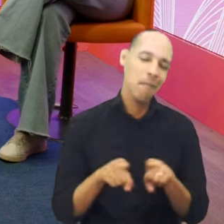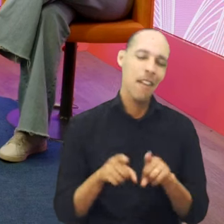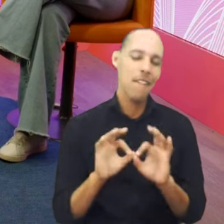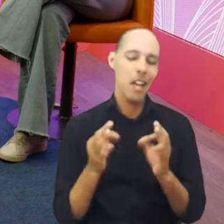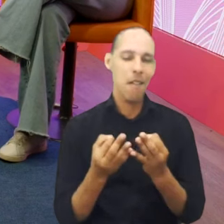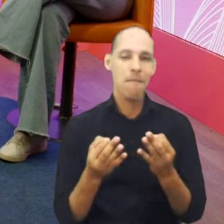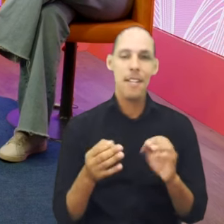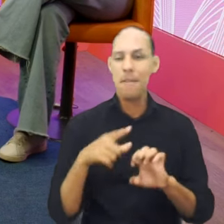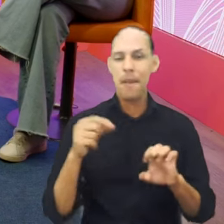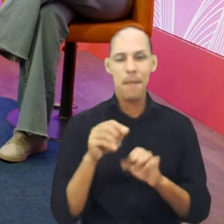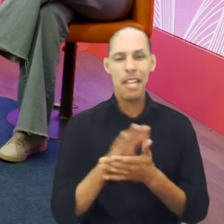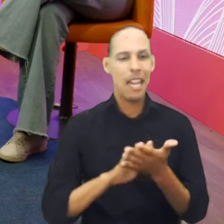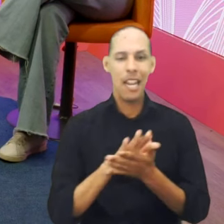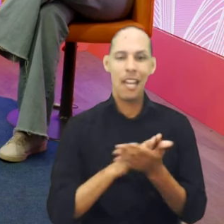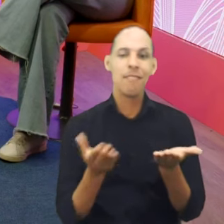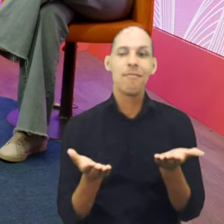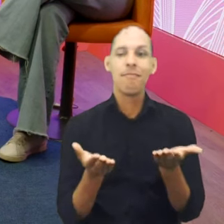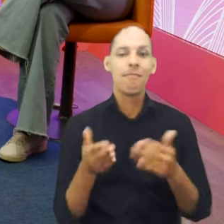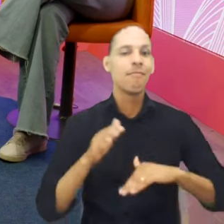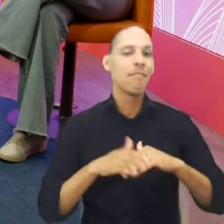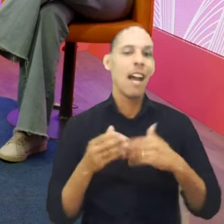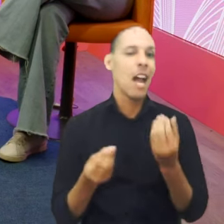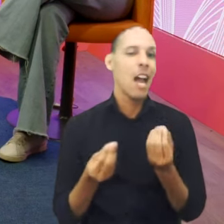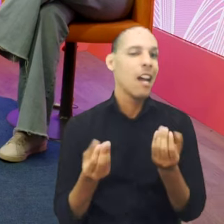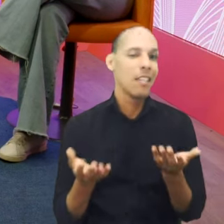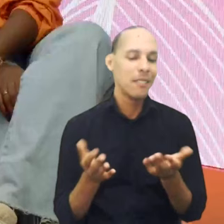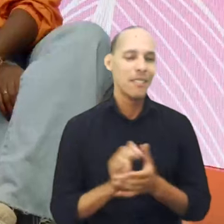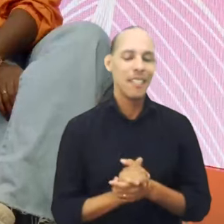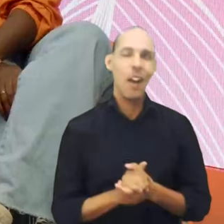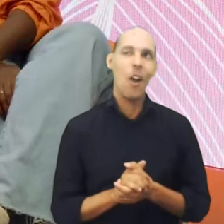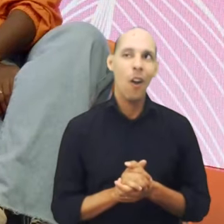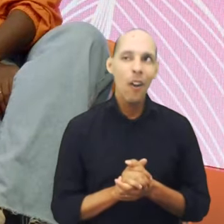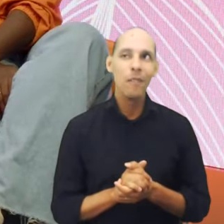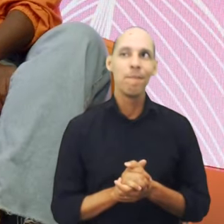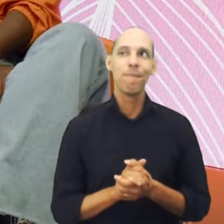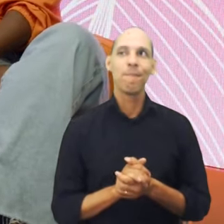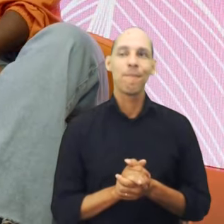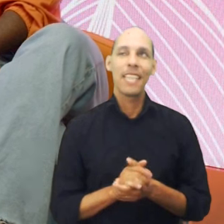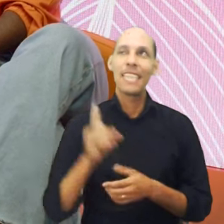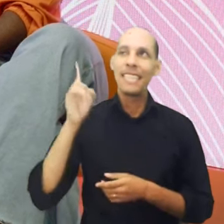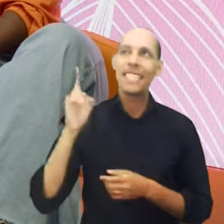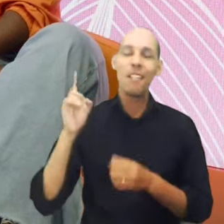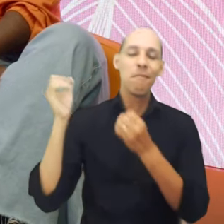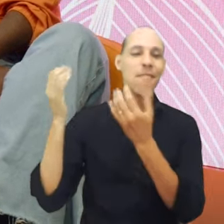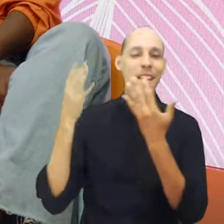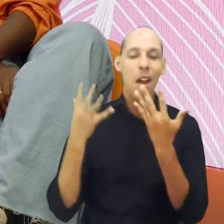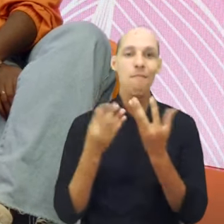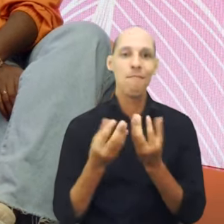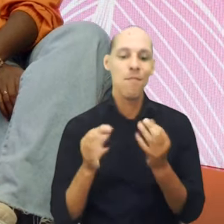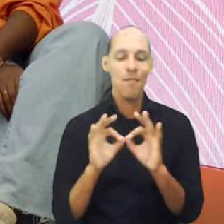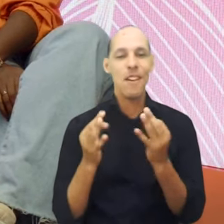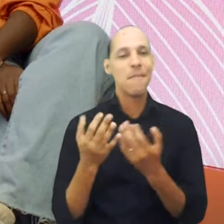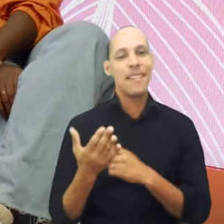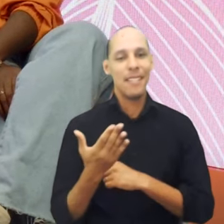não empreende, né? Sim. E aí falaram, você é louca, pode parar com isso. Olha, graças a Deus, minha família é muito abençoada, assim, e